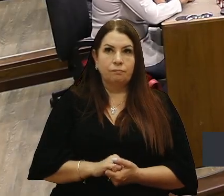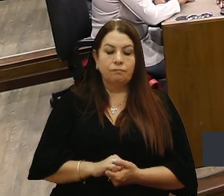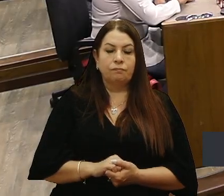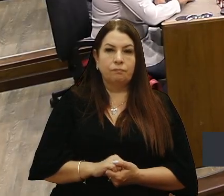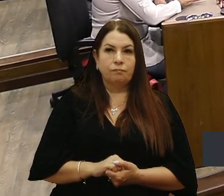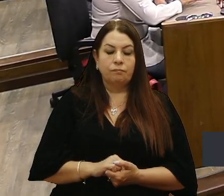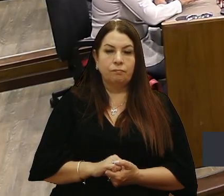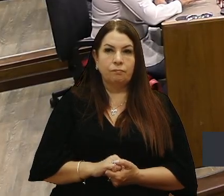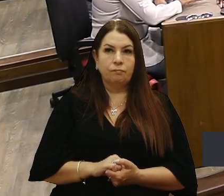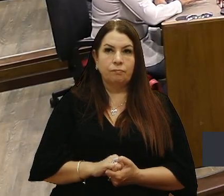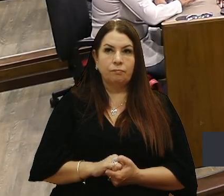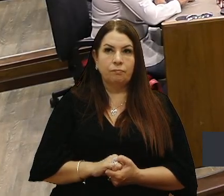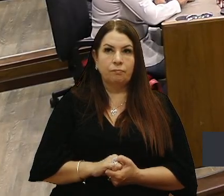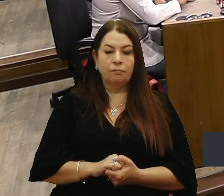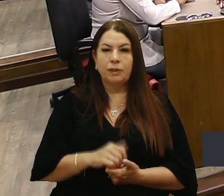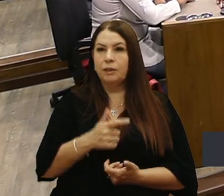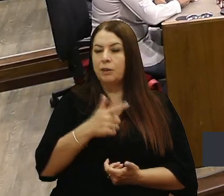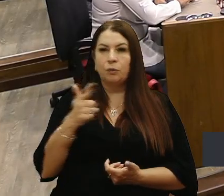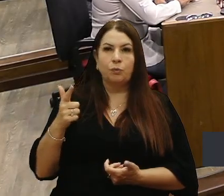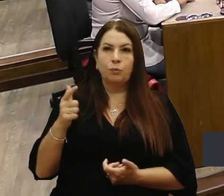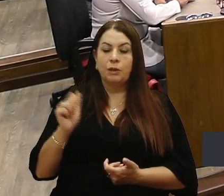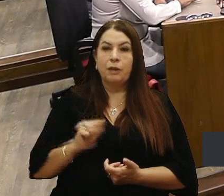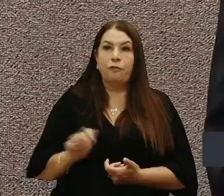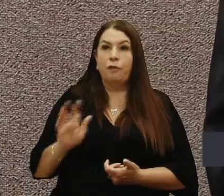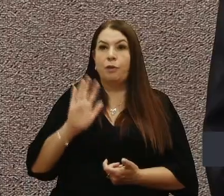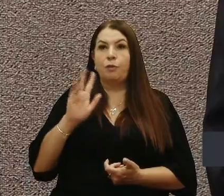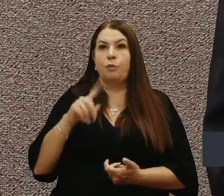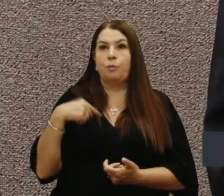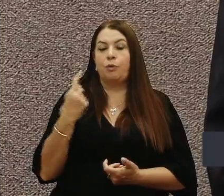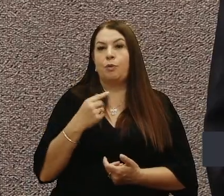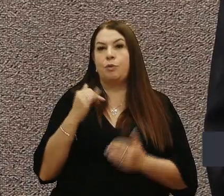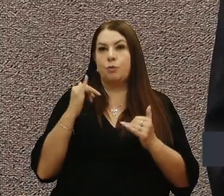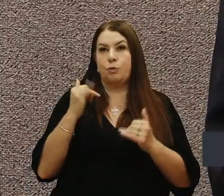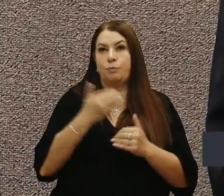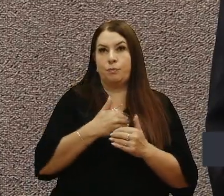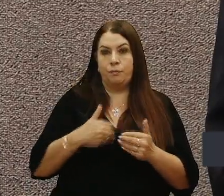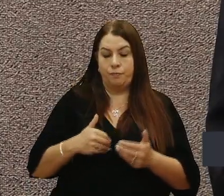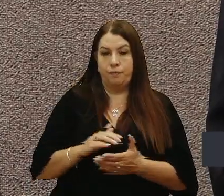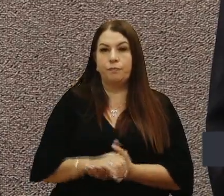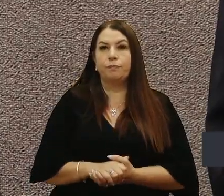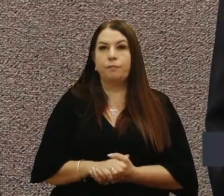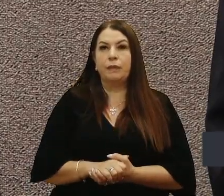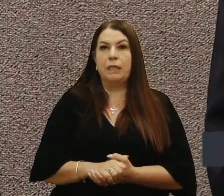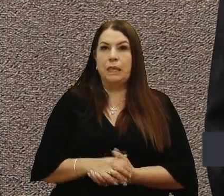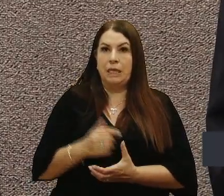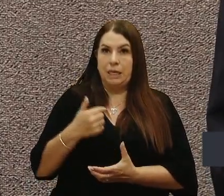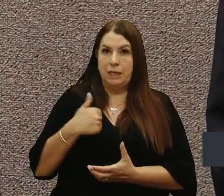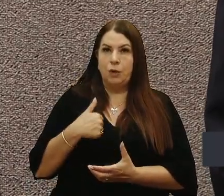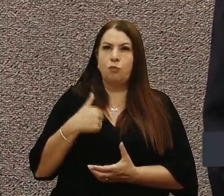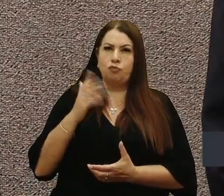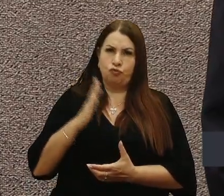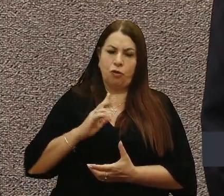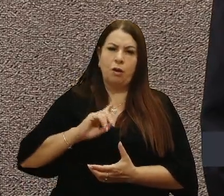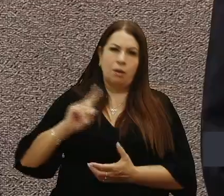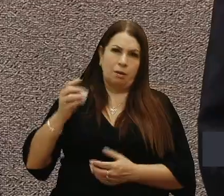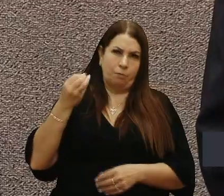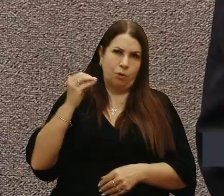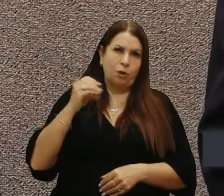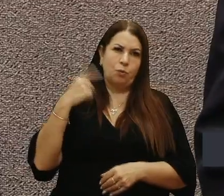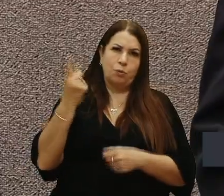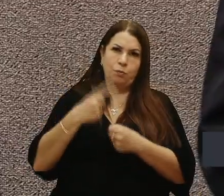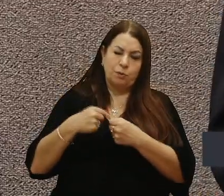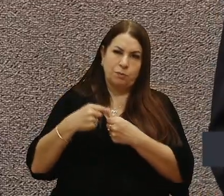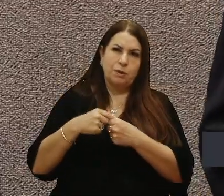que não dá valor para o nosso transporte coletivo. E eu já andei em Porto Alegre e vários outros